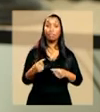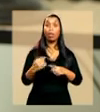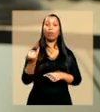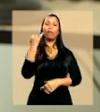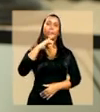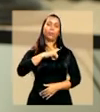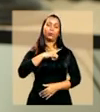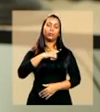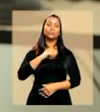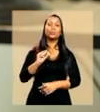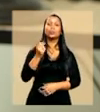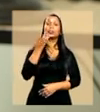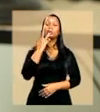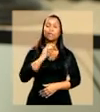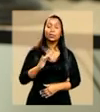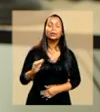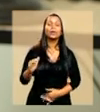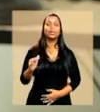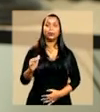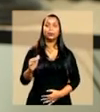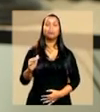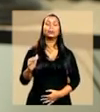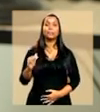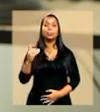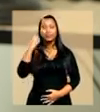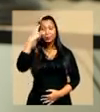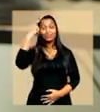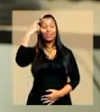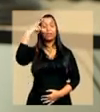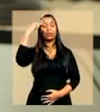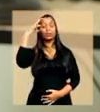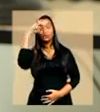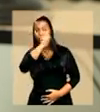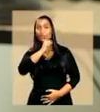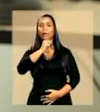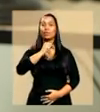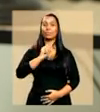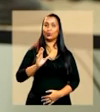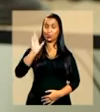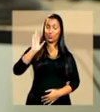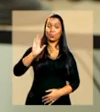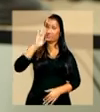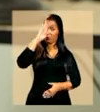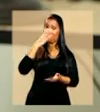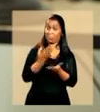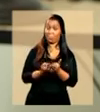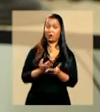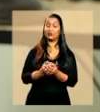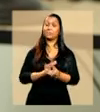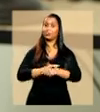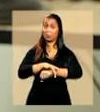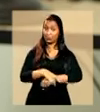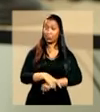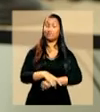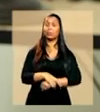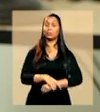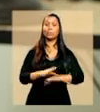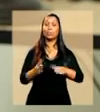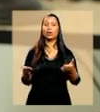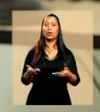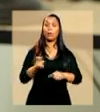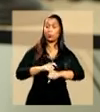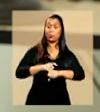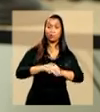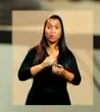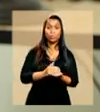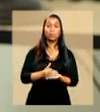também é muito importante para que a criança crie entendimento, autonomia, autoconfiança, segurança, mas a